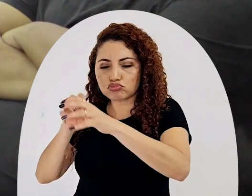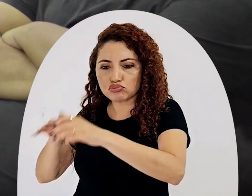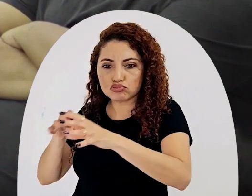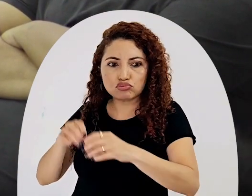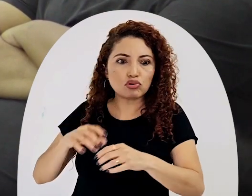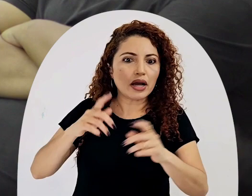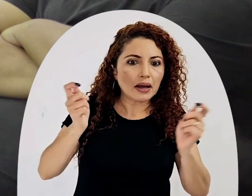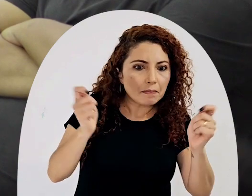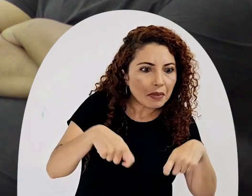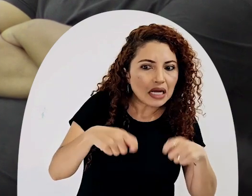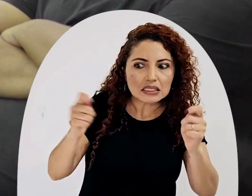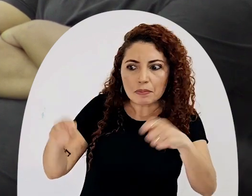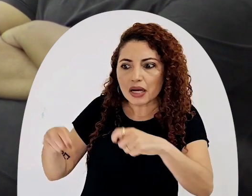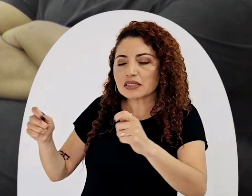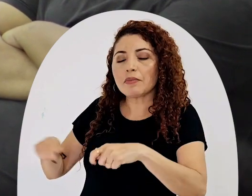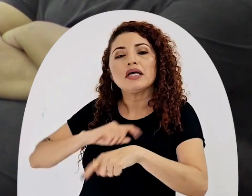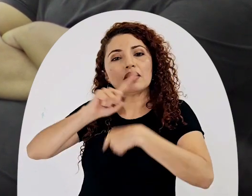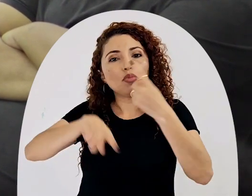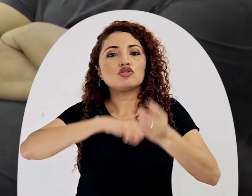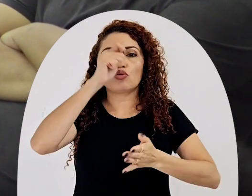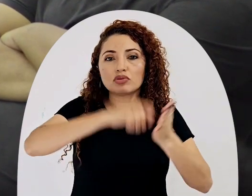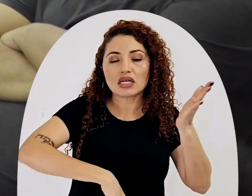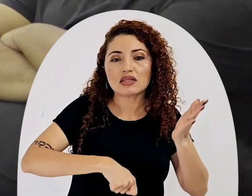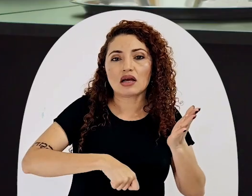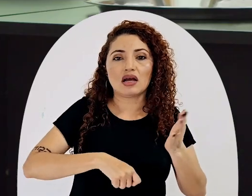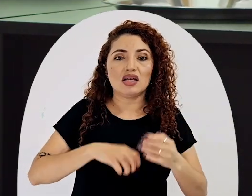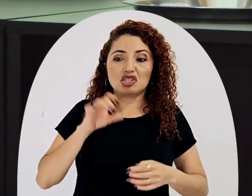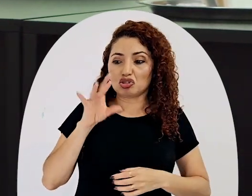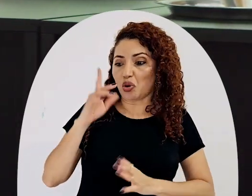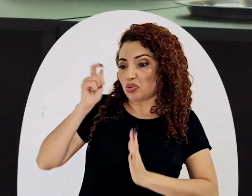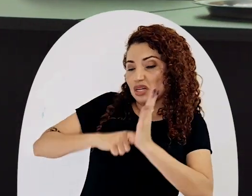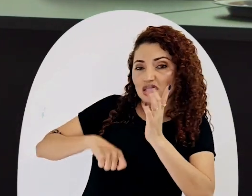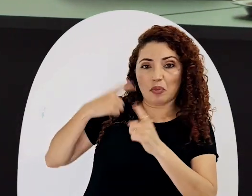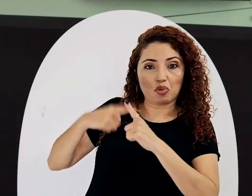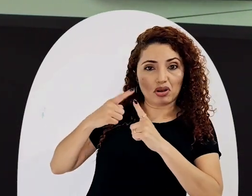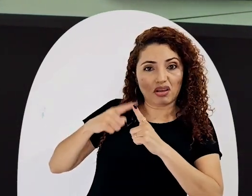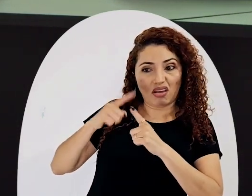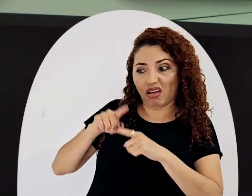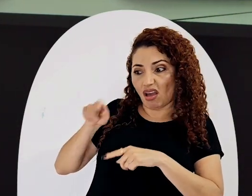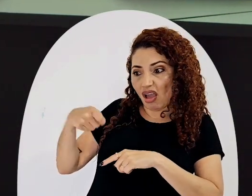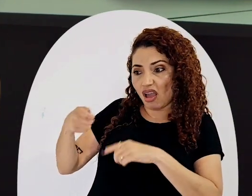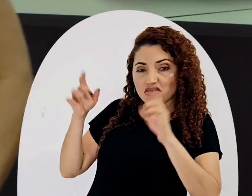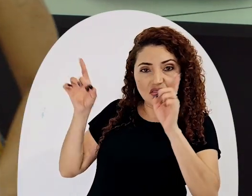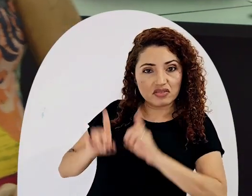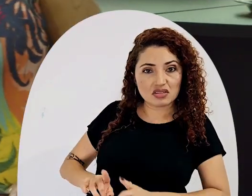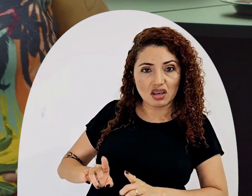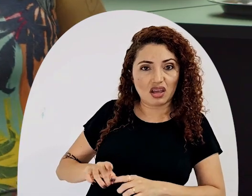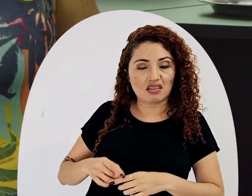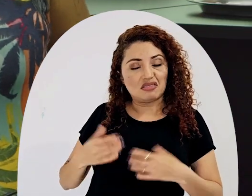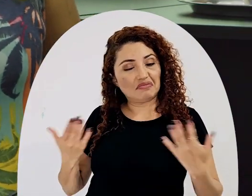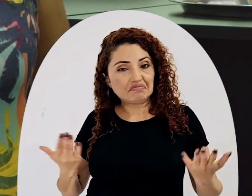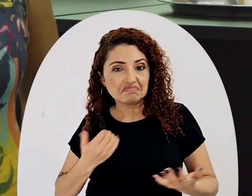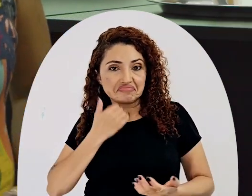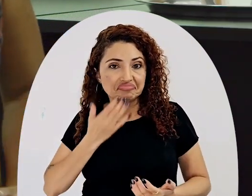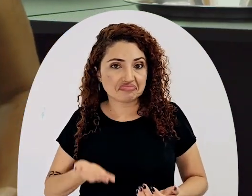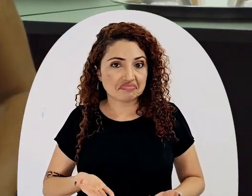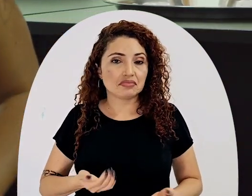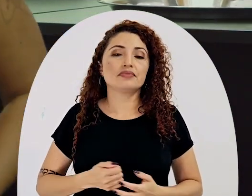gente capacitada? E não só por ser deficiente? Vou te responder com duas